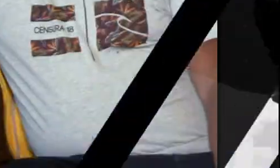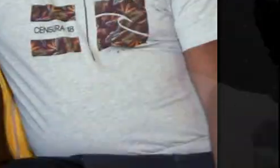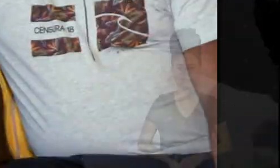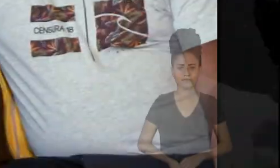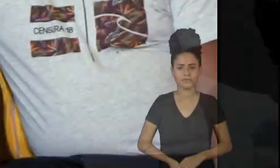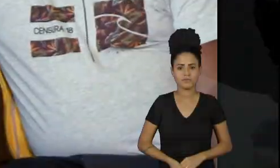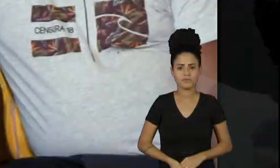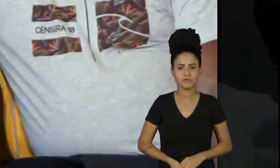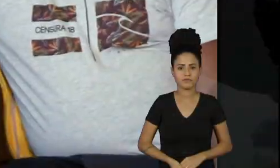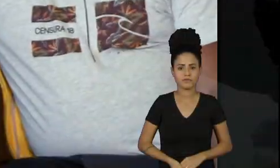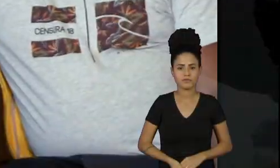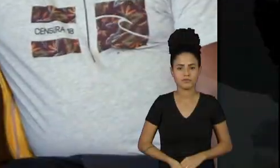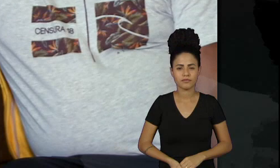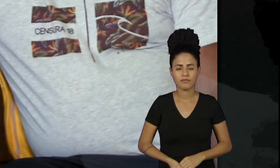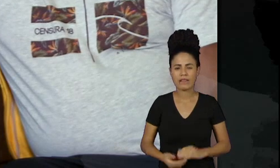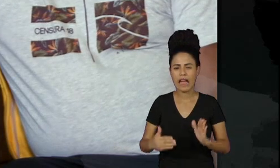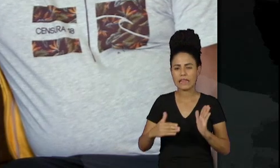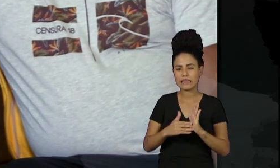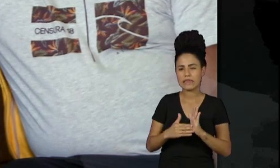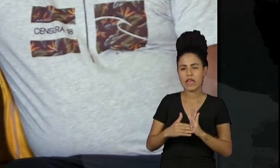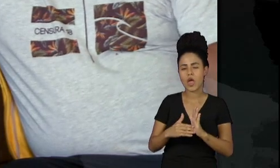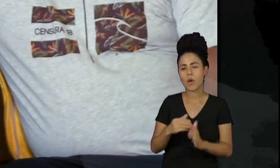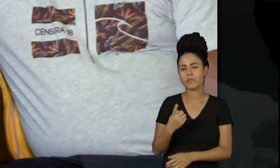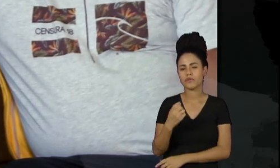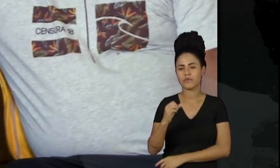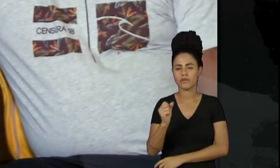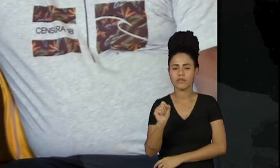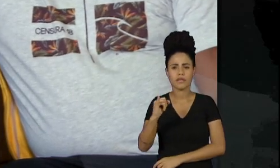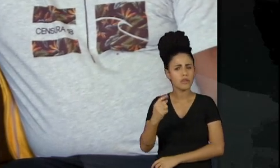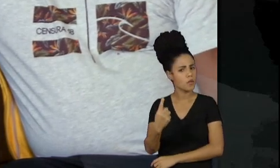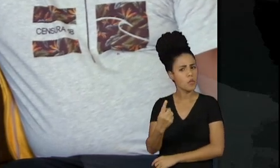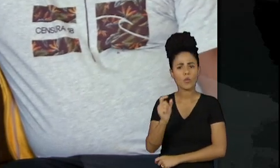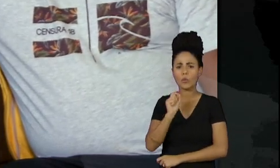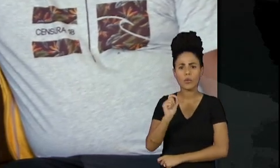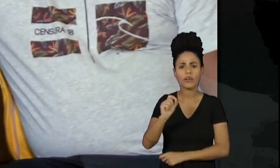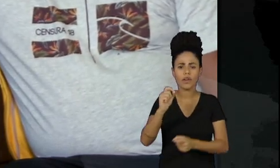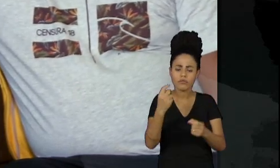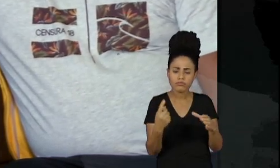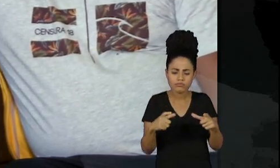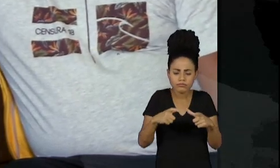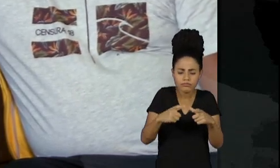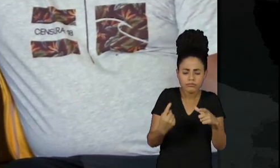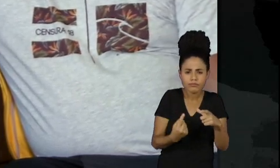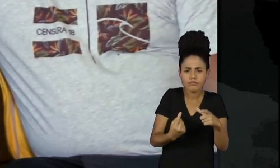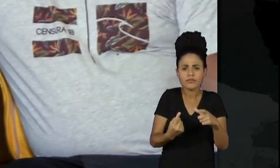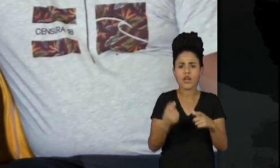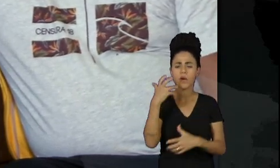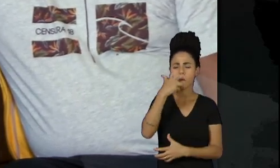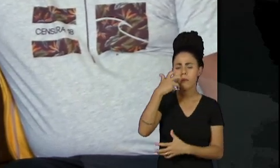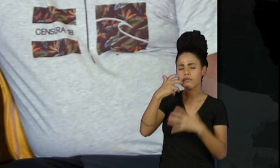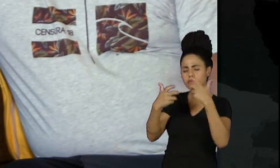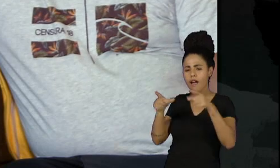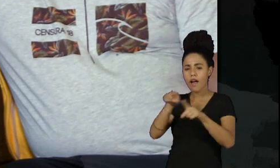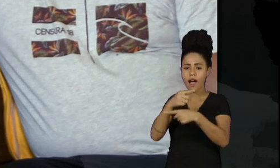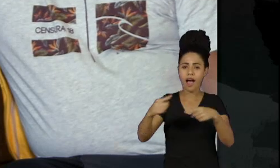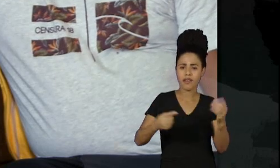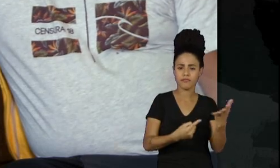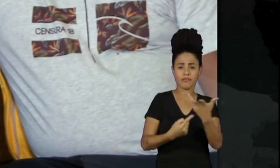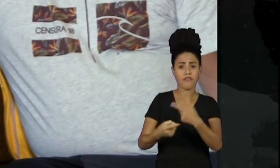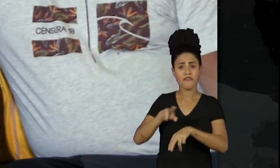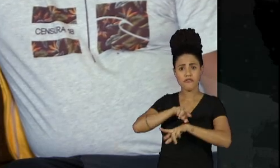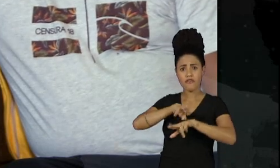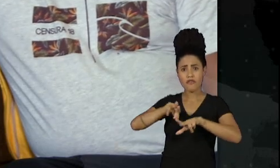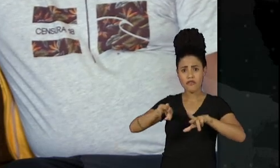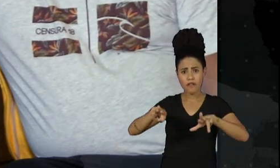Aí até 81, quando o Chico resolve produzir um disco dele, reunindo vários artistas como